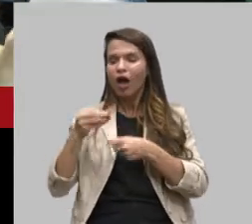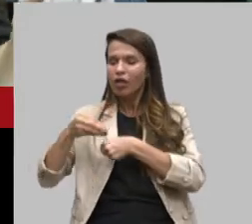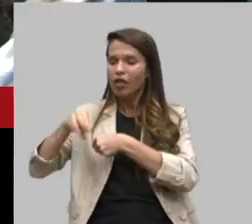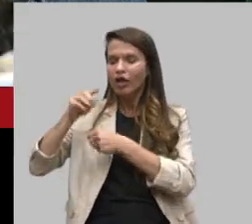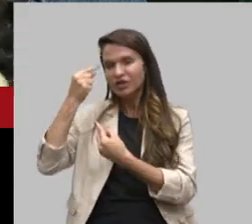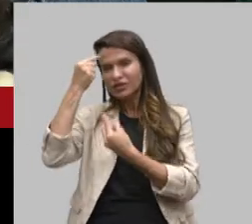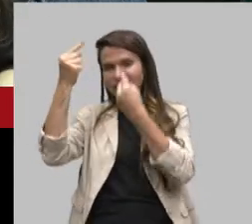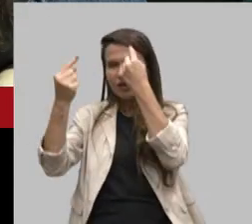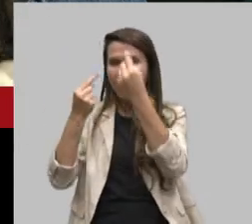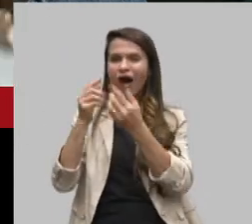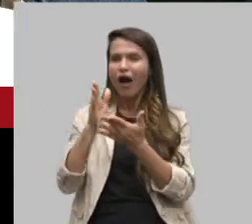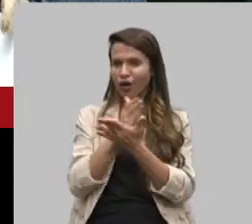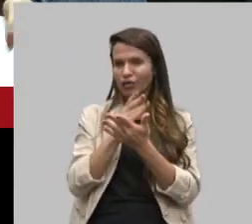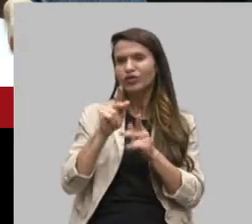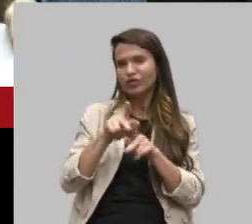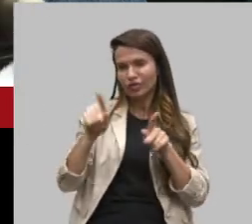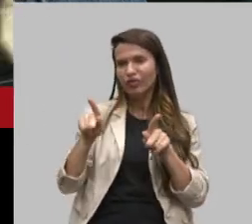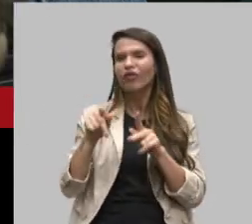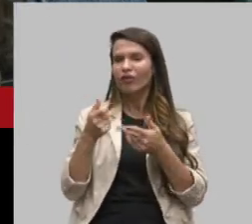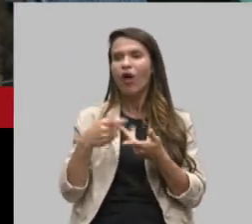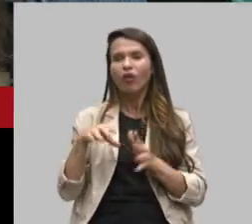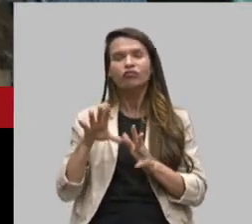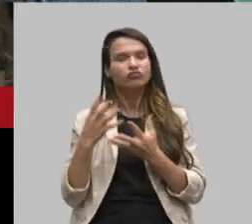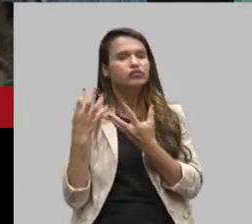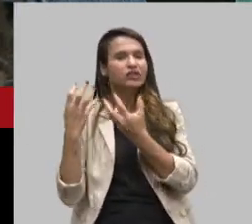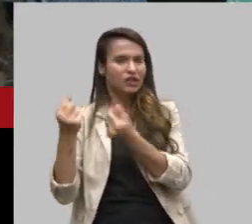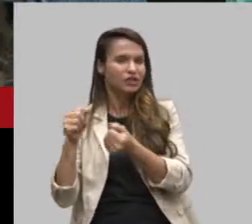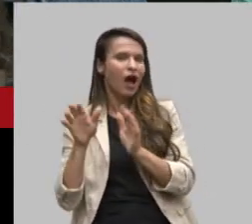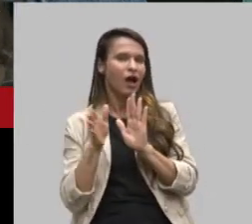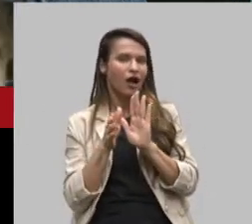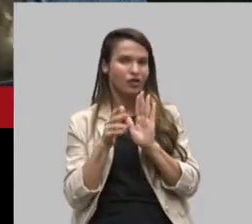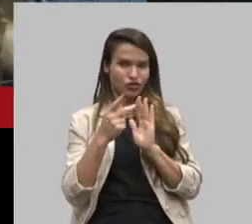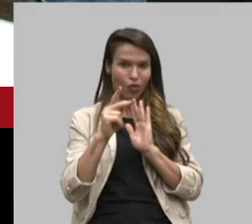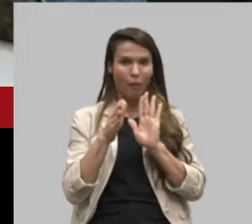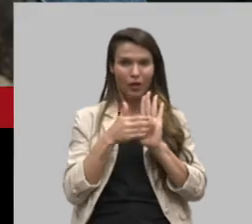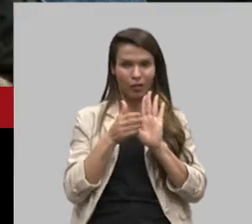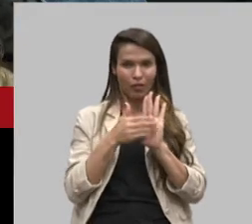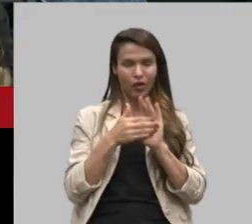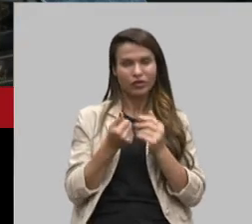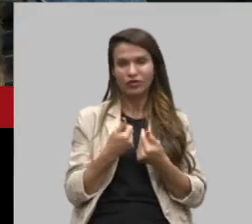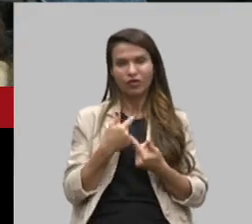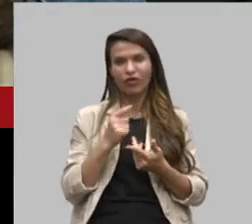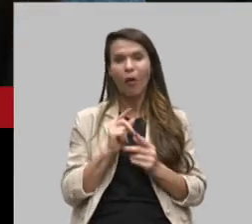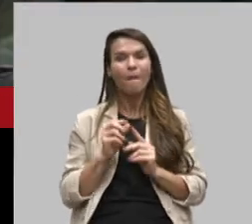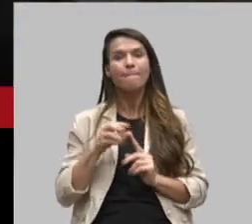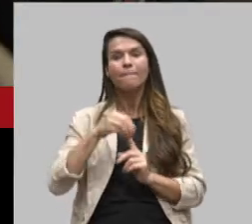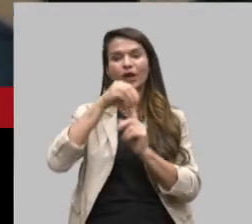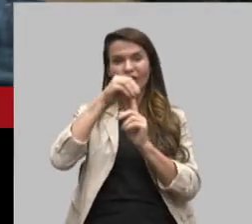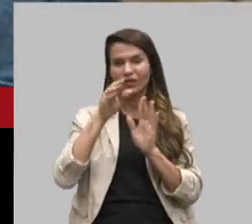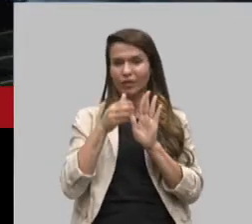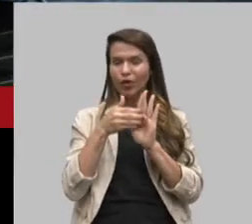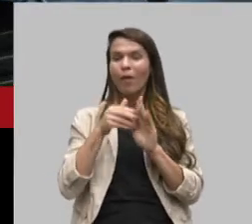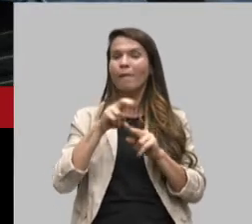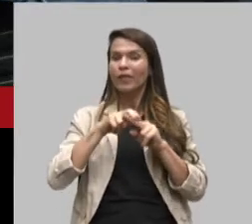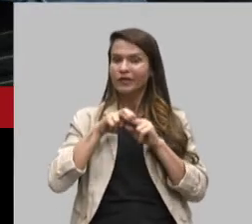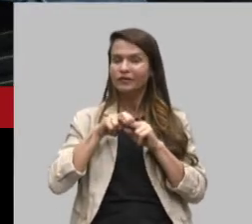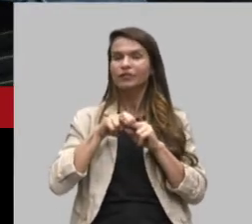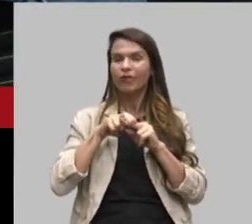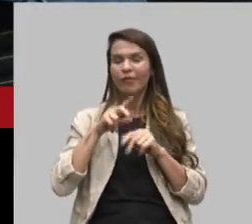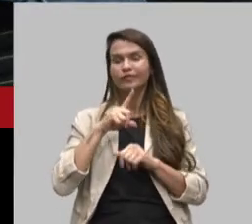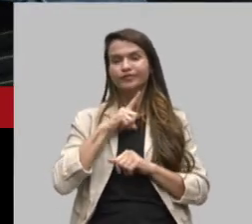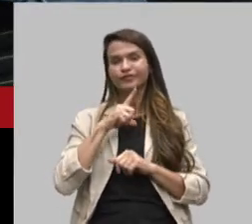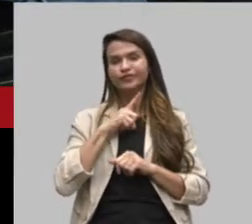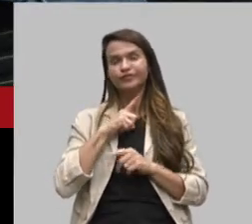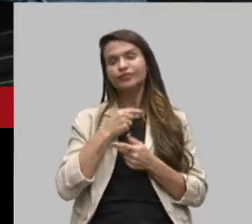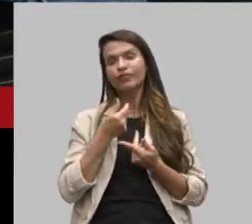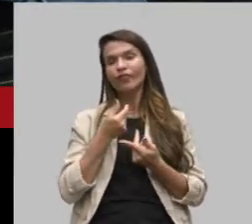um dos professores vão escutar vocês Muito obrigado e eu não eu não vou priorizar essa proposta por esse motivo e de ter pelo motivo